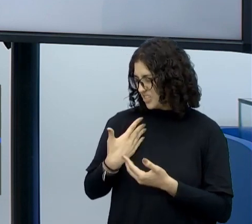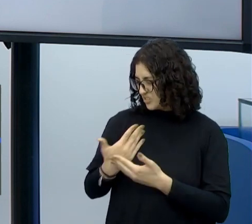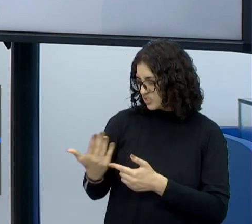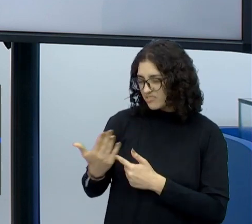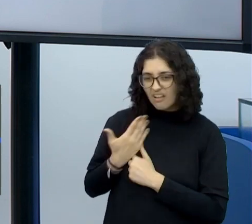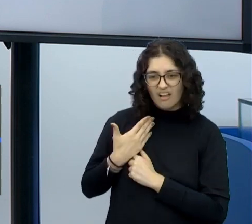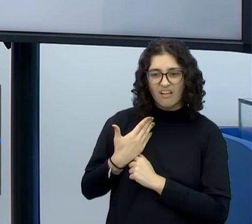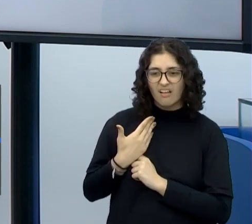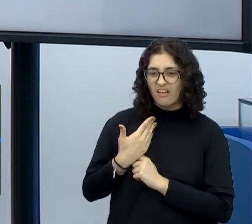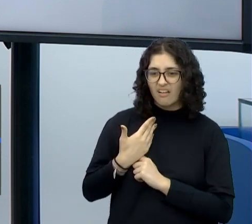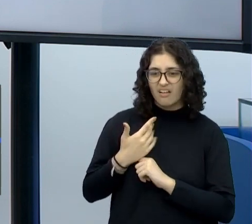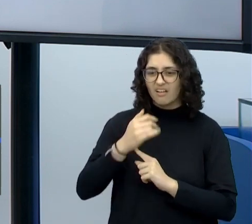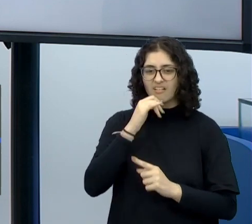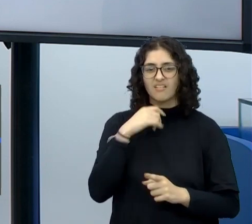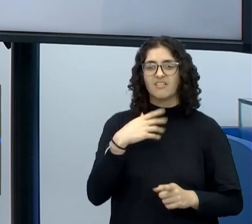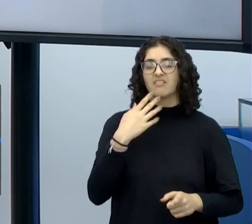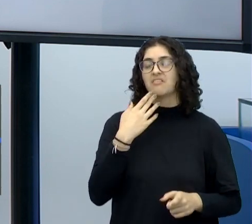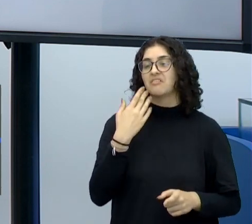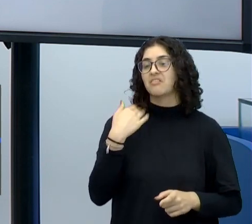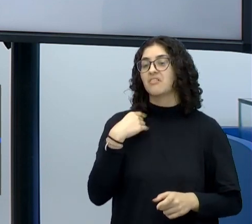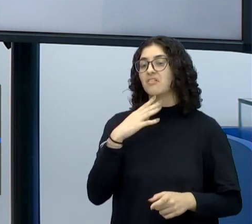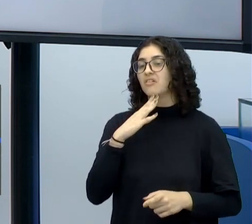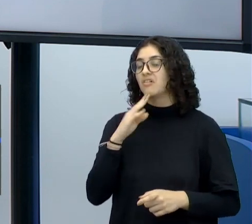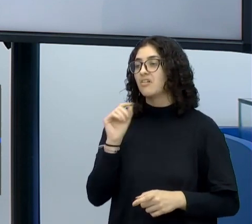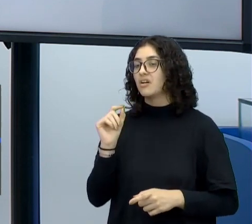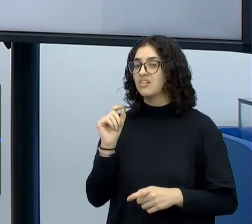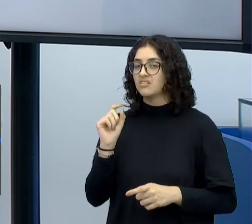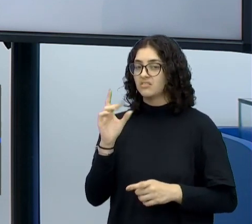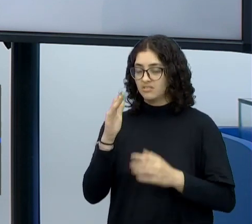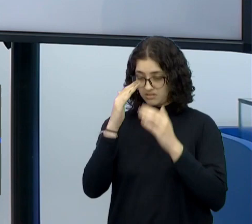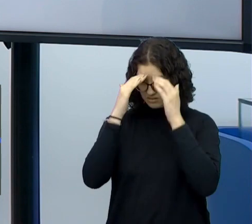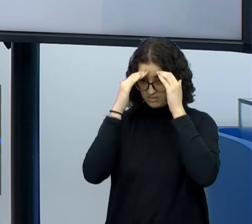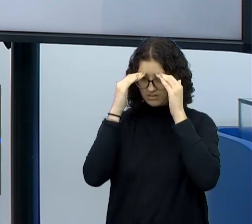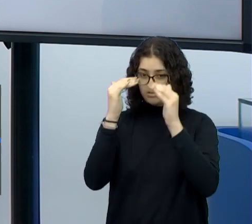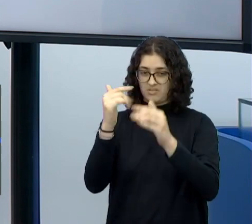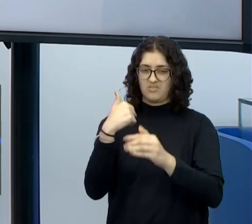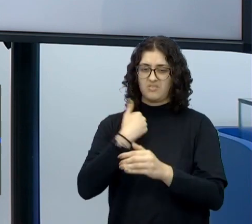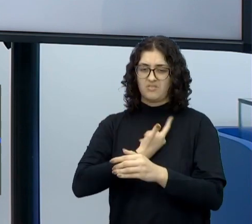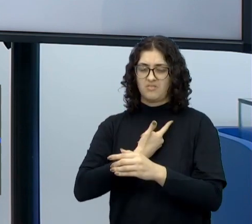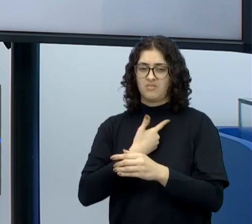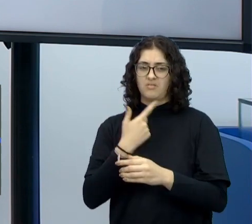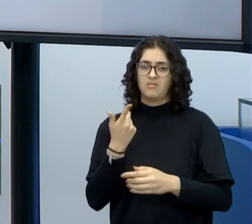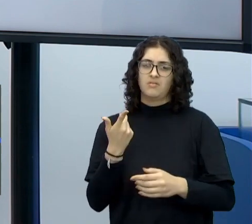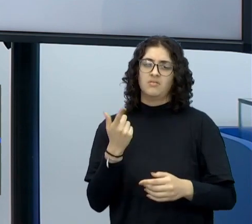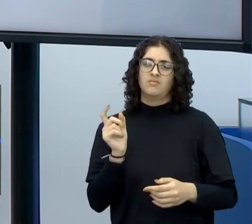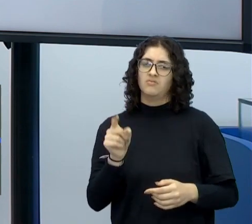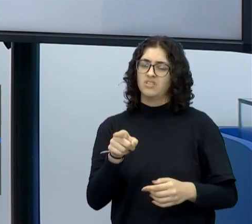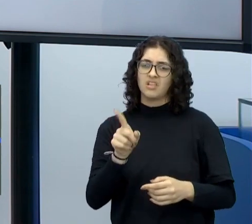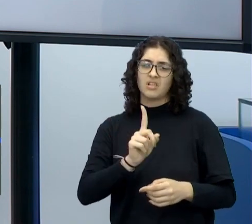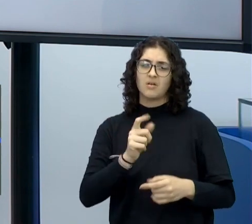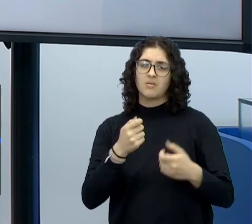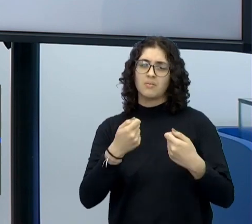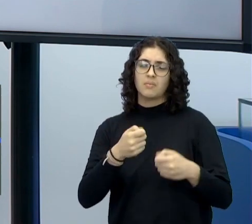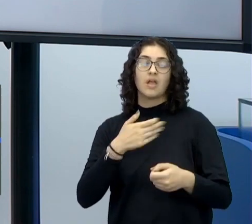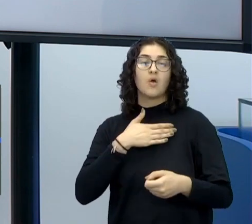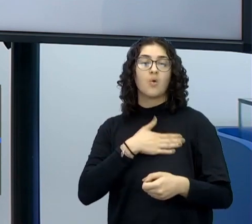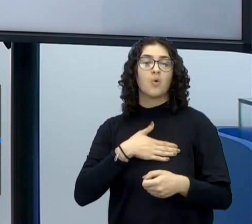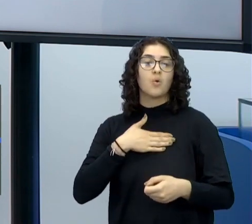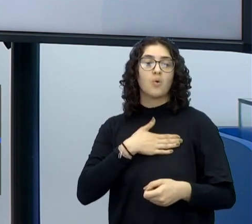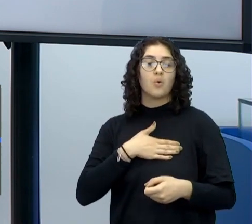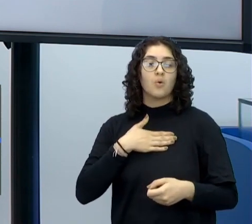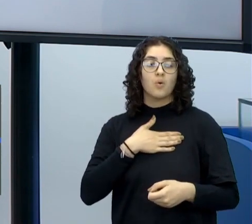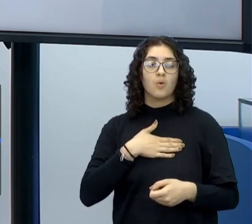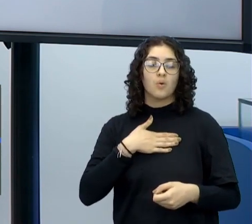pelo contrário, né? Conhecer, além do respeito, nós não precisamos, como sempre falo aqui, você não precisa gostar